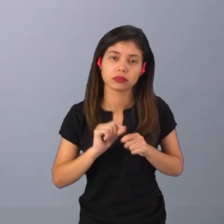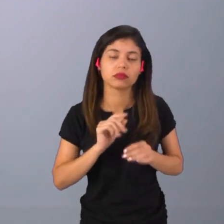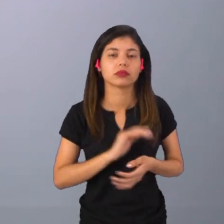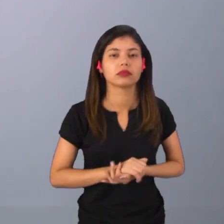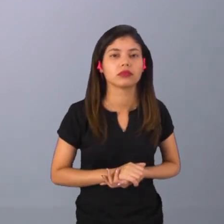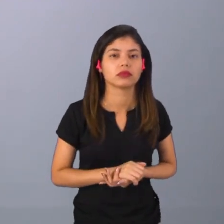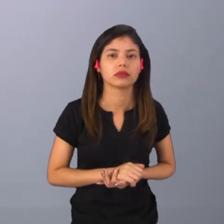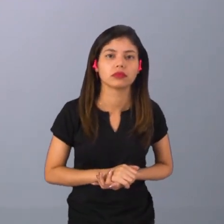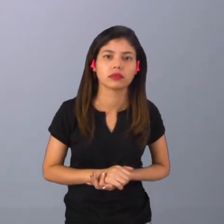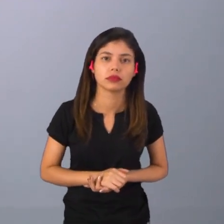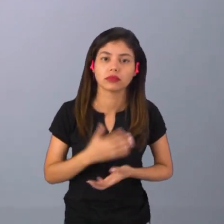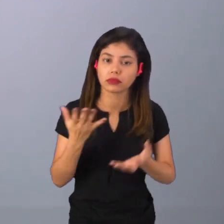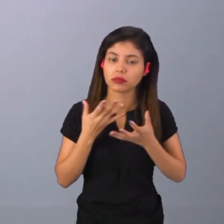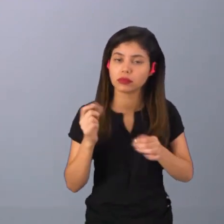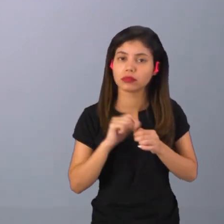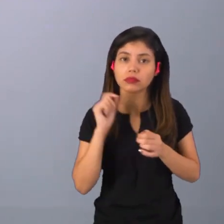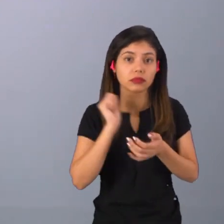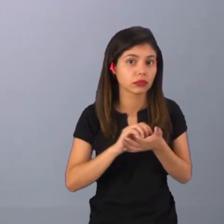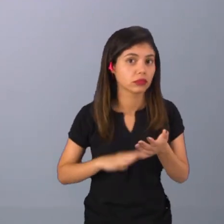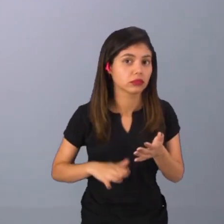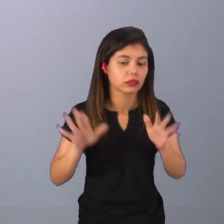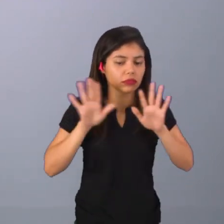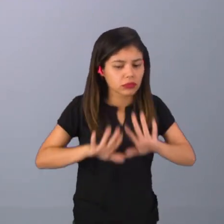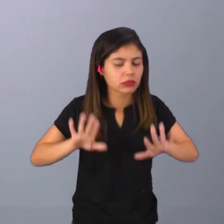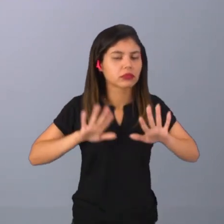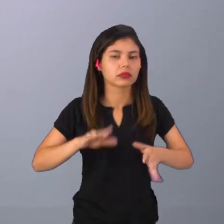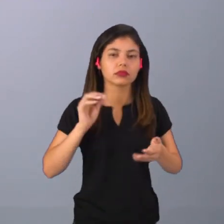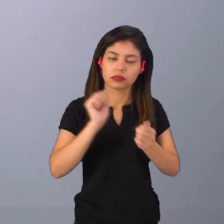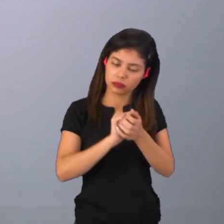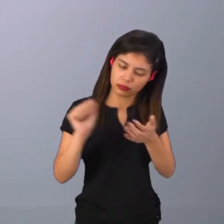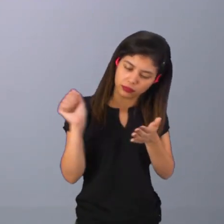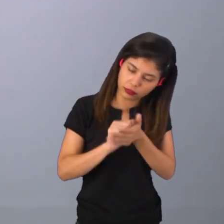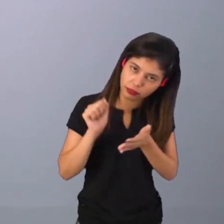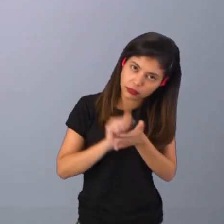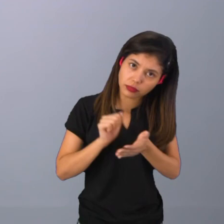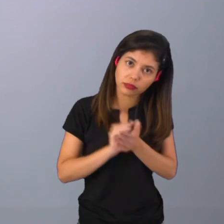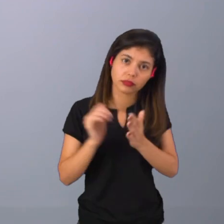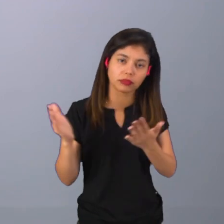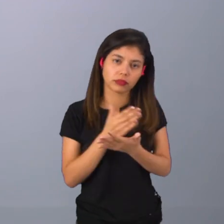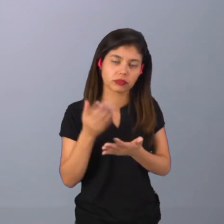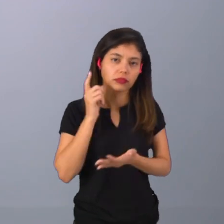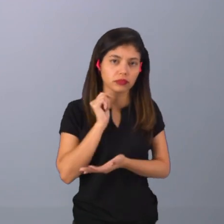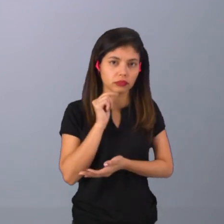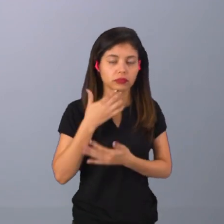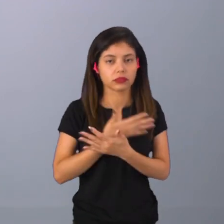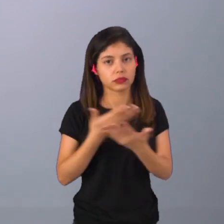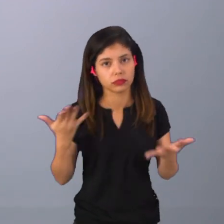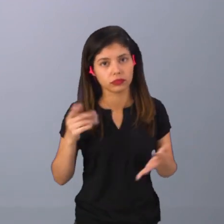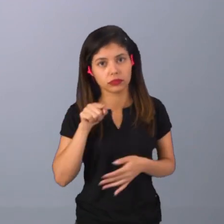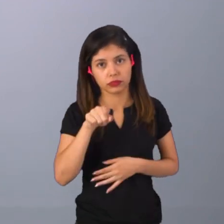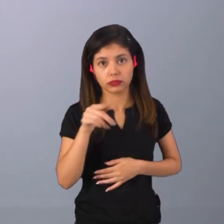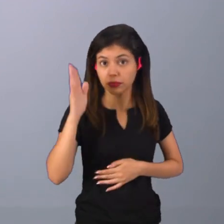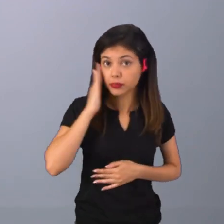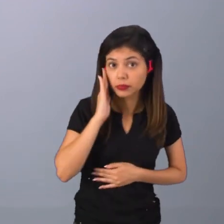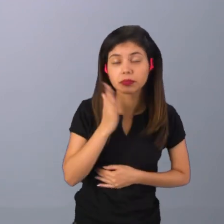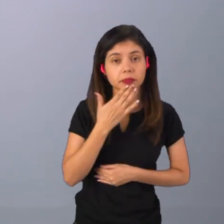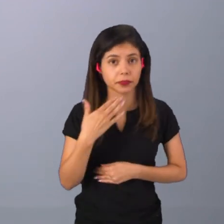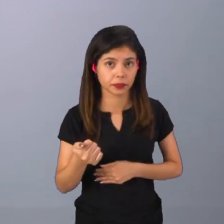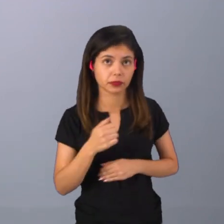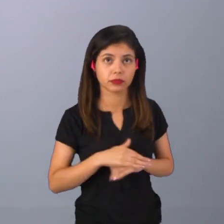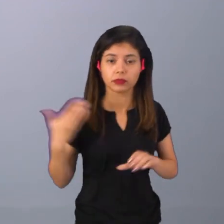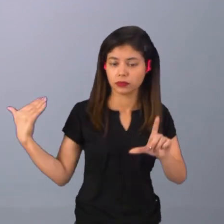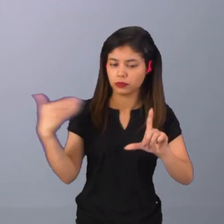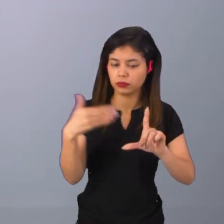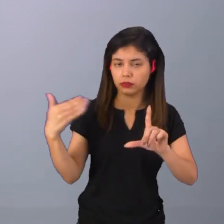você gostaria de fazer. Se você quer fazer essas operações devagarzinho no seu caderno, né, com seu lápis aí, para